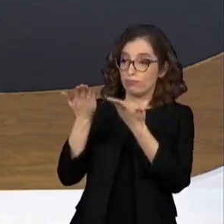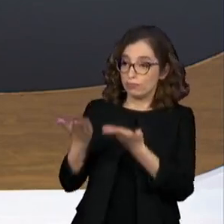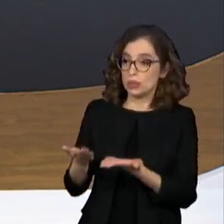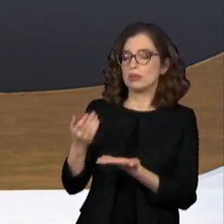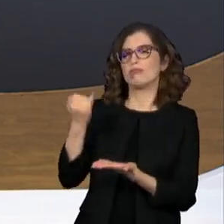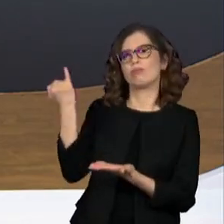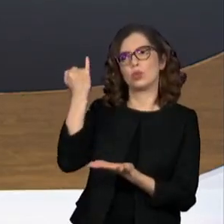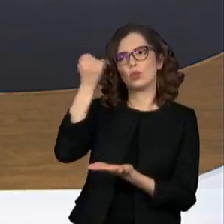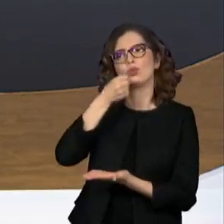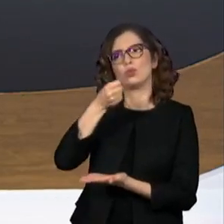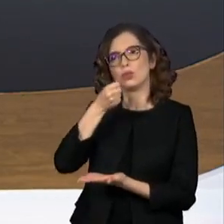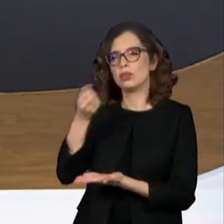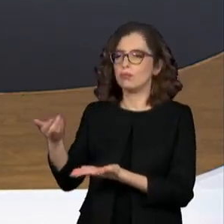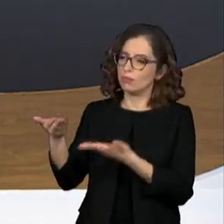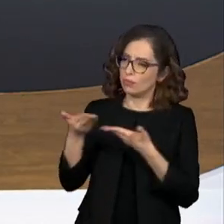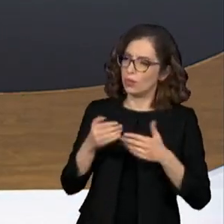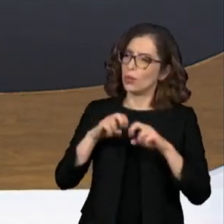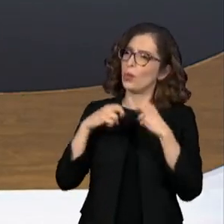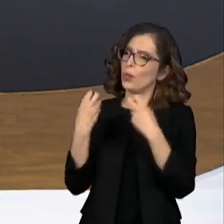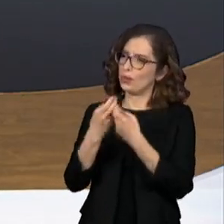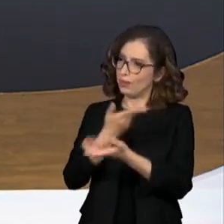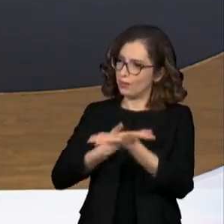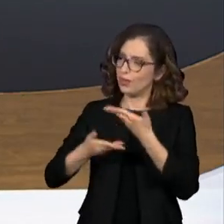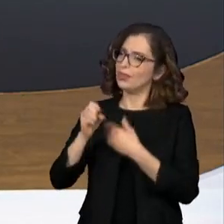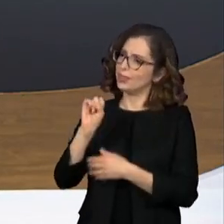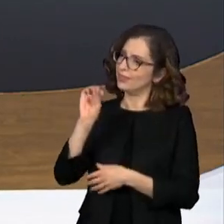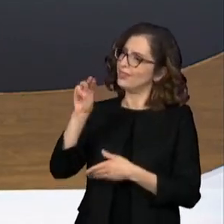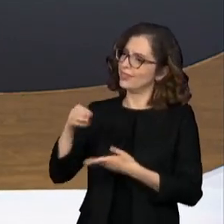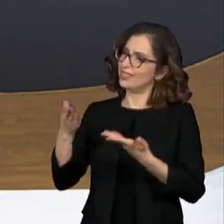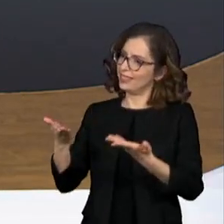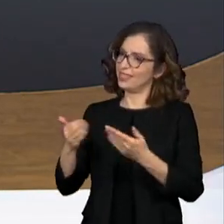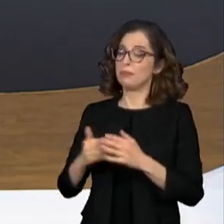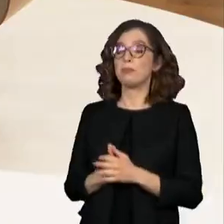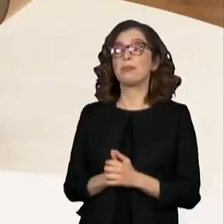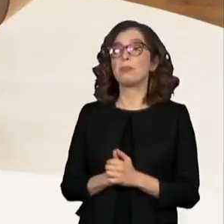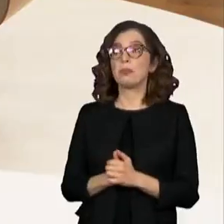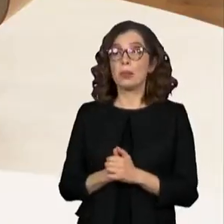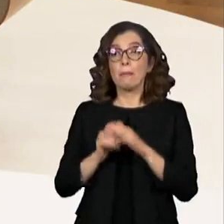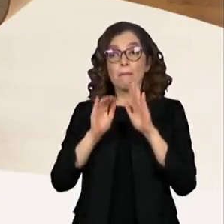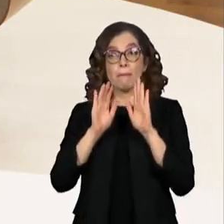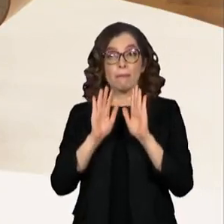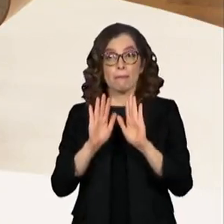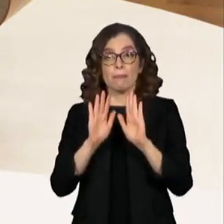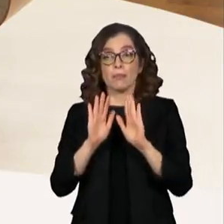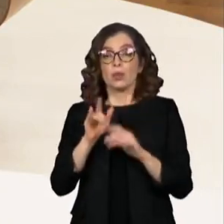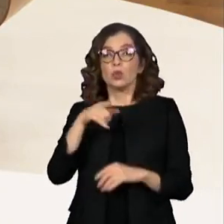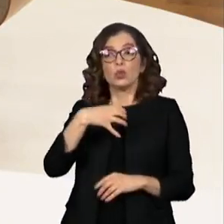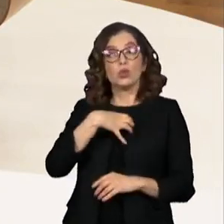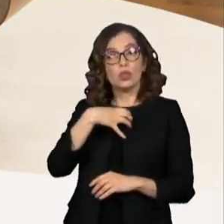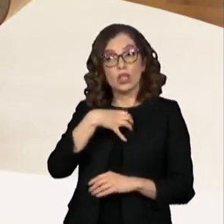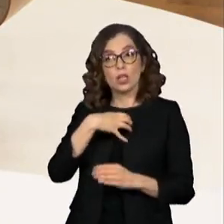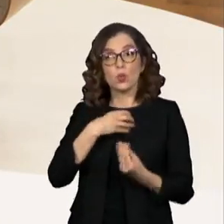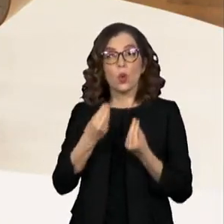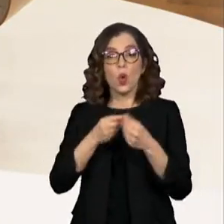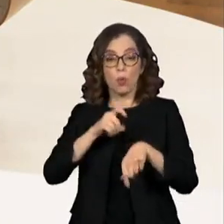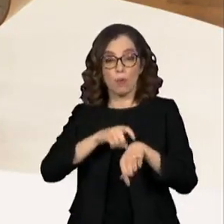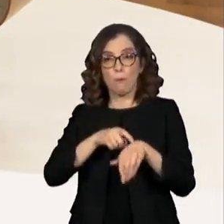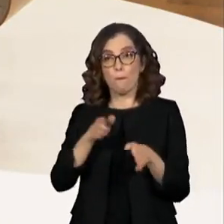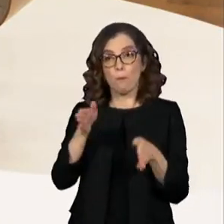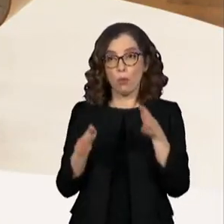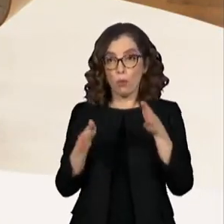sim. Fátima, a sua relação com o tempo parece ser algo muito importante. Não sei se eu estou certa, mas eu sou um pouco assim